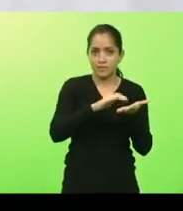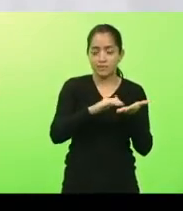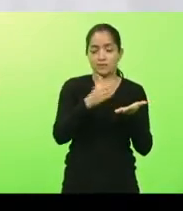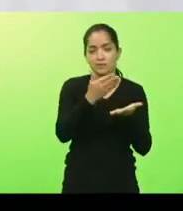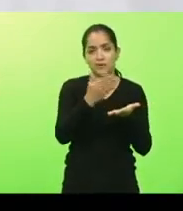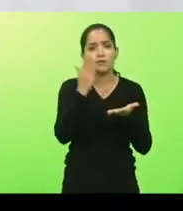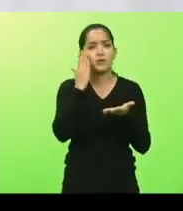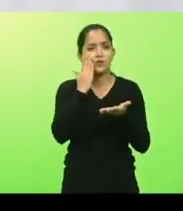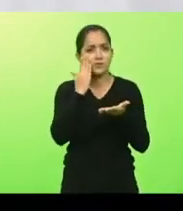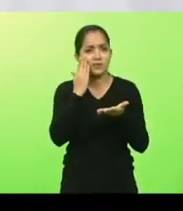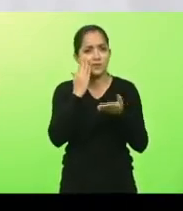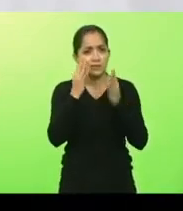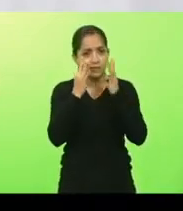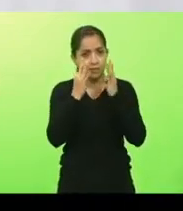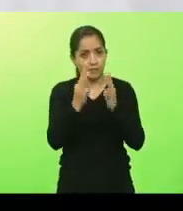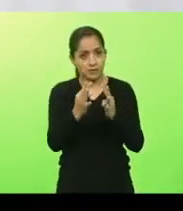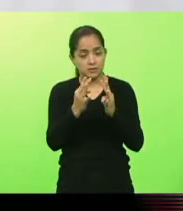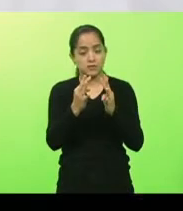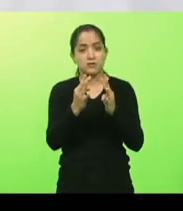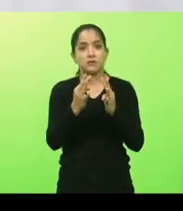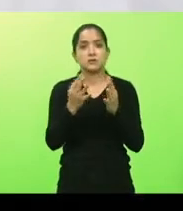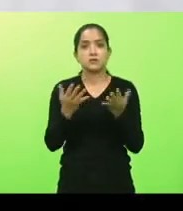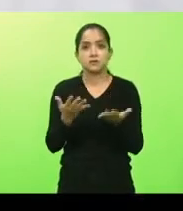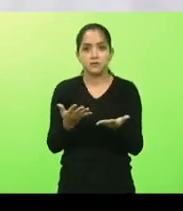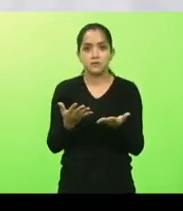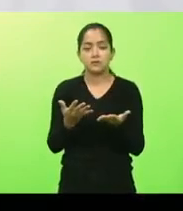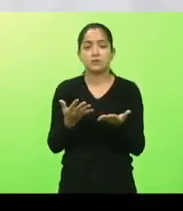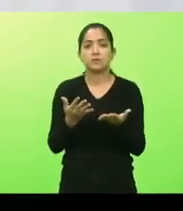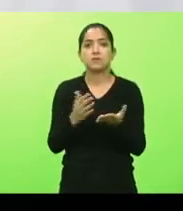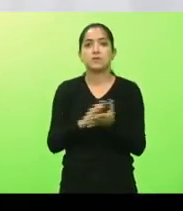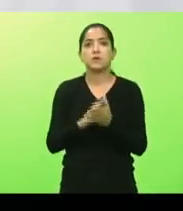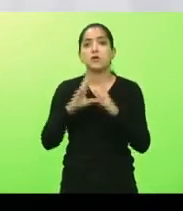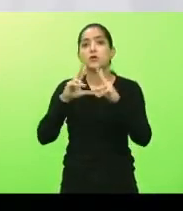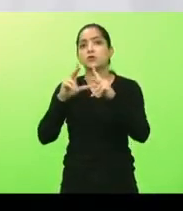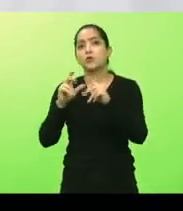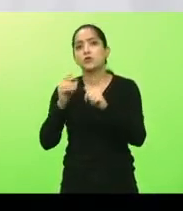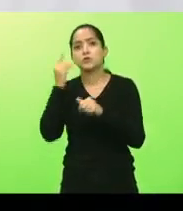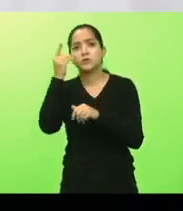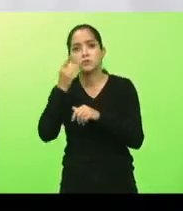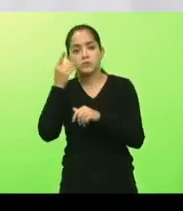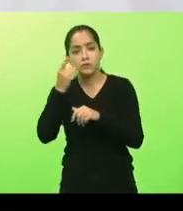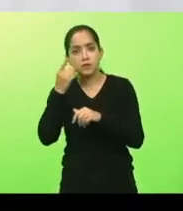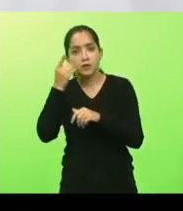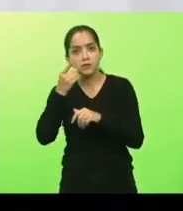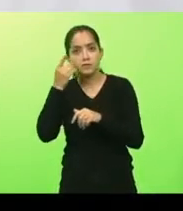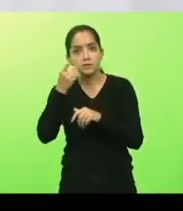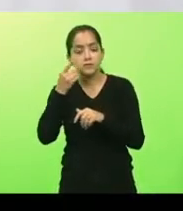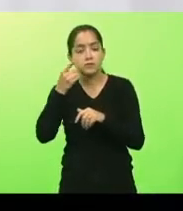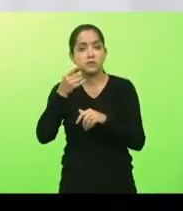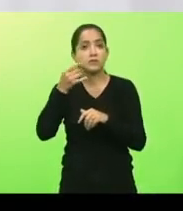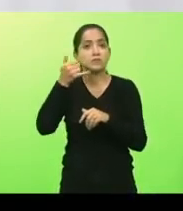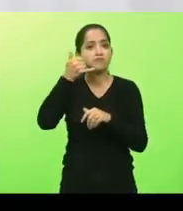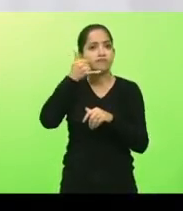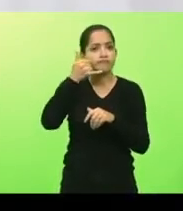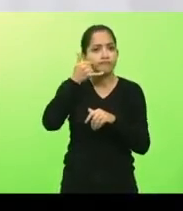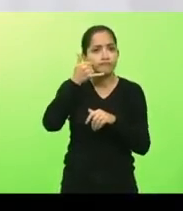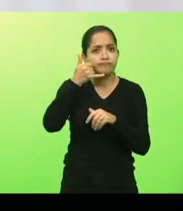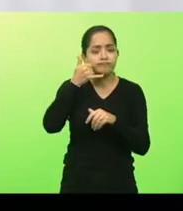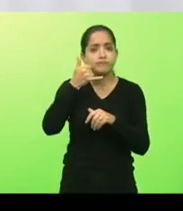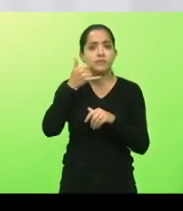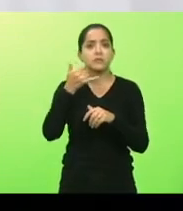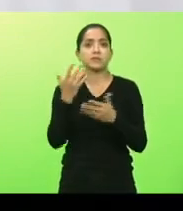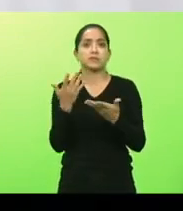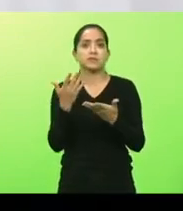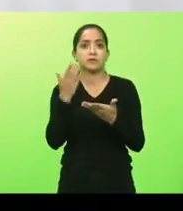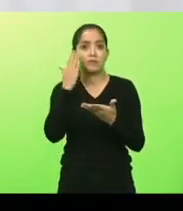alguém leva esse comentário de todos nós, deputados, para que ele fique sabendo de qual é o comentário que a gente tem